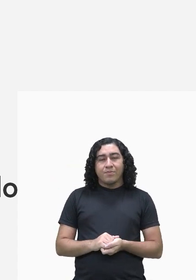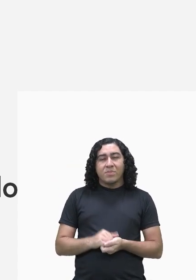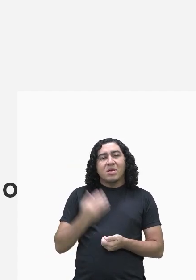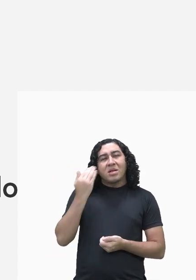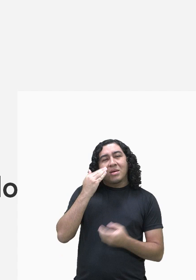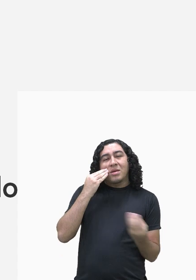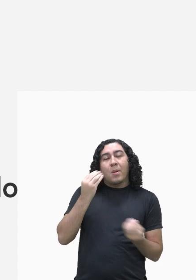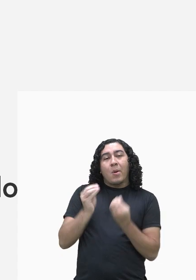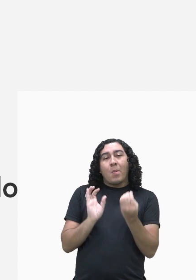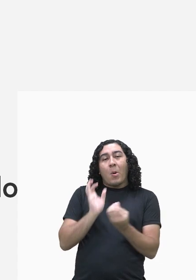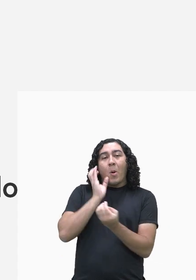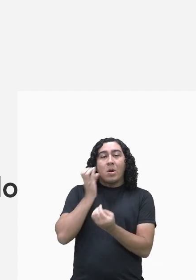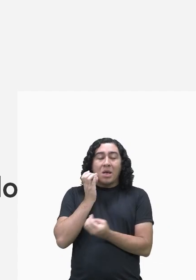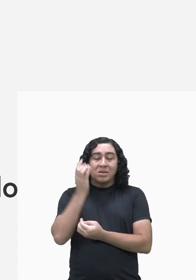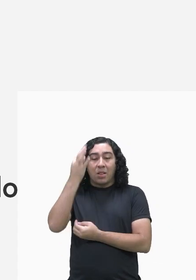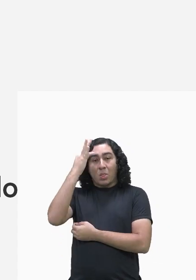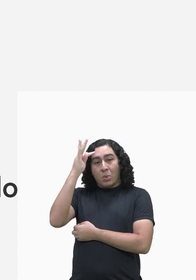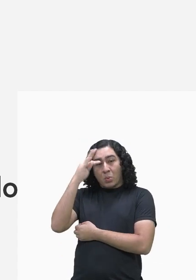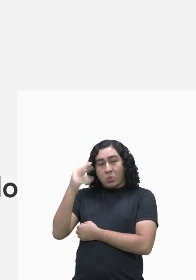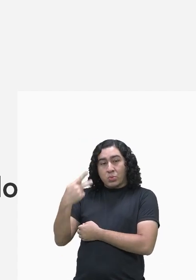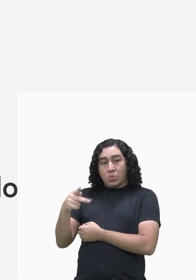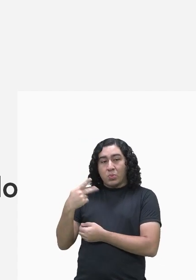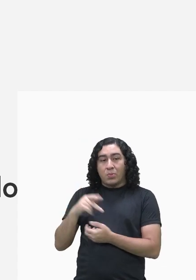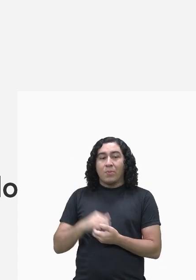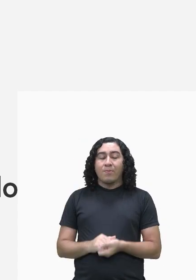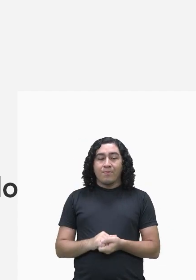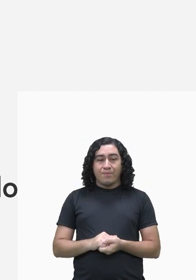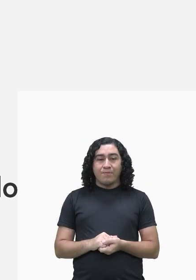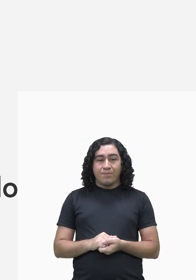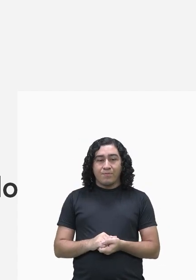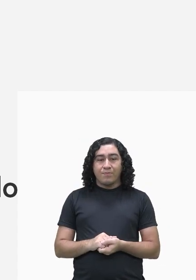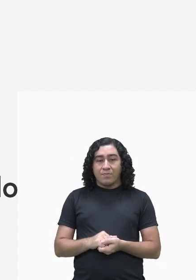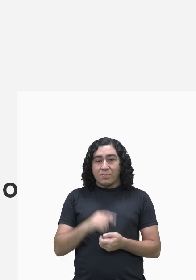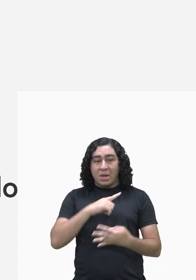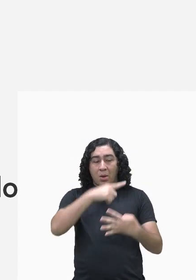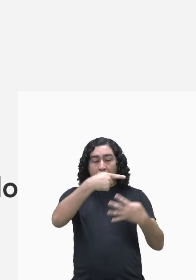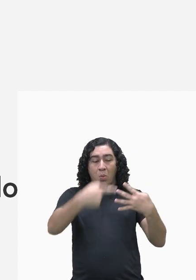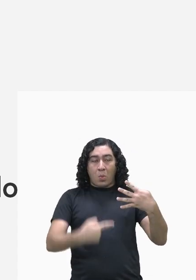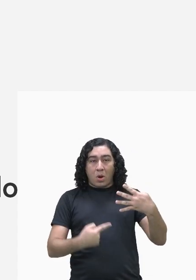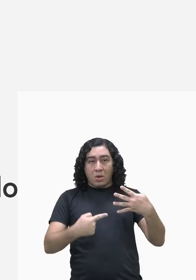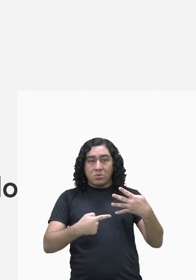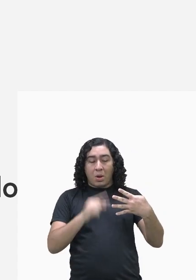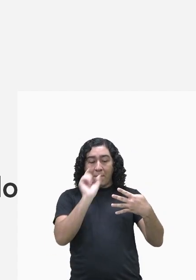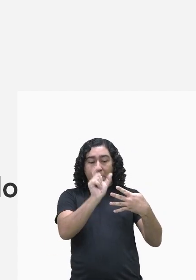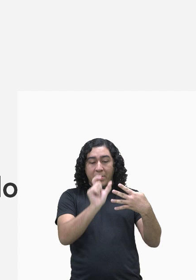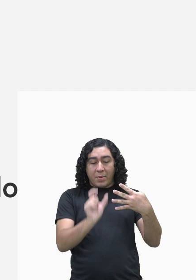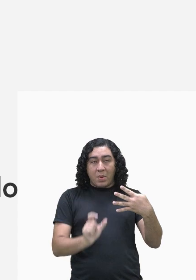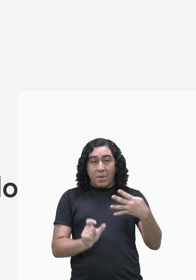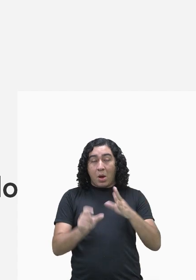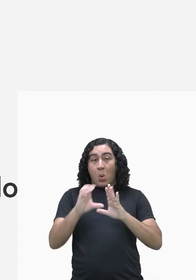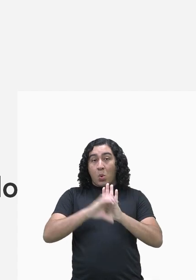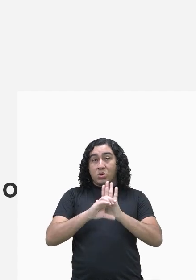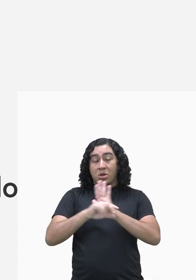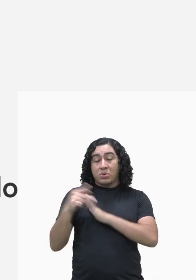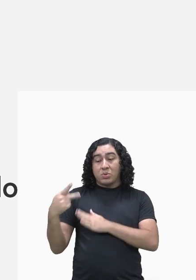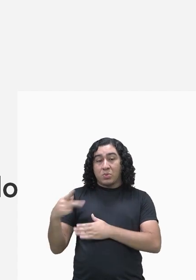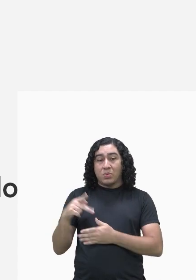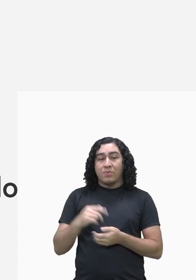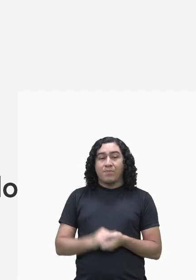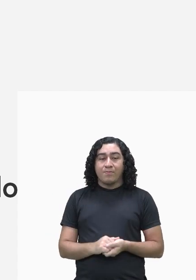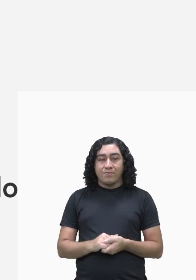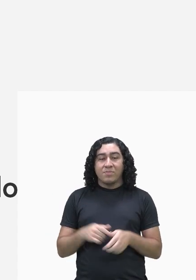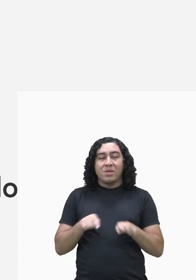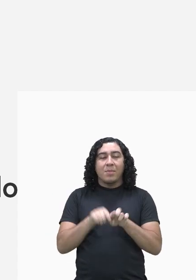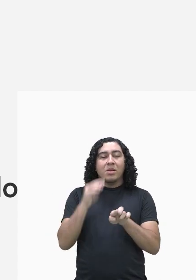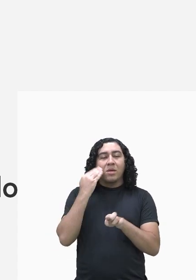pensamento bordesiano, campo, capital e hábitos, conceitos de Bourdieu, a incorporação